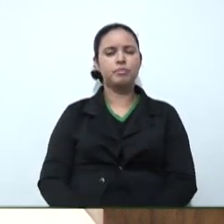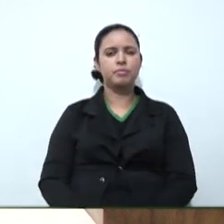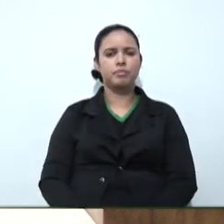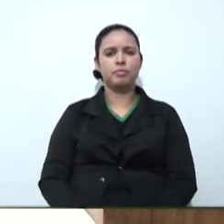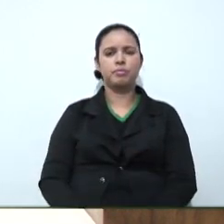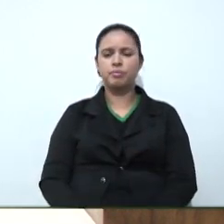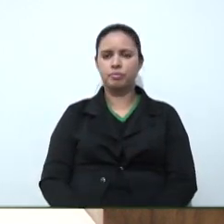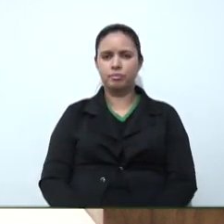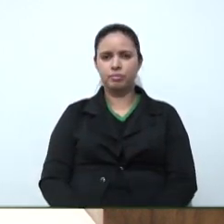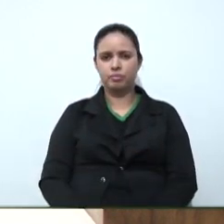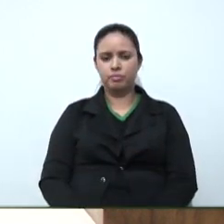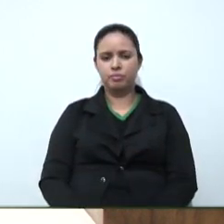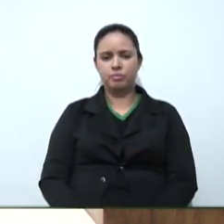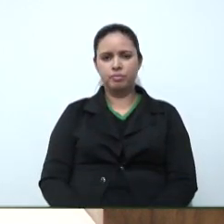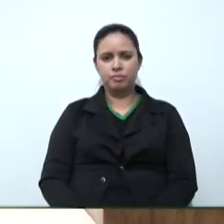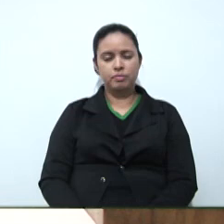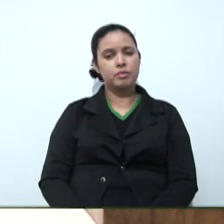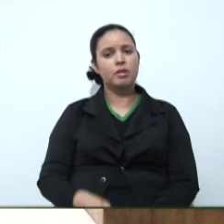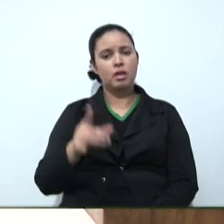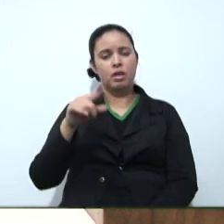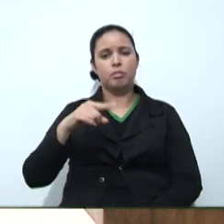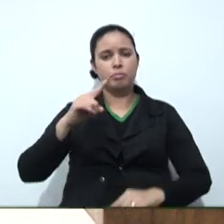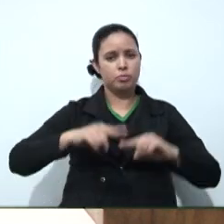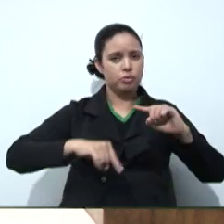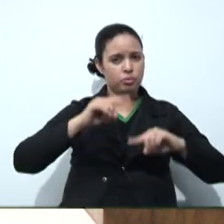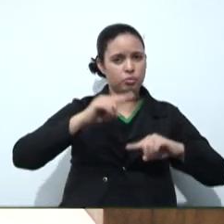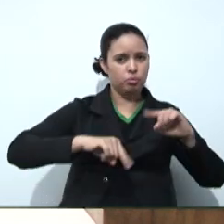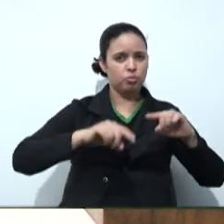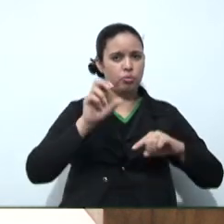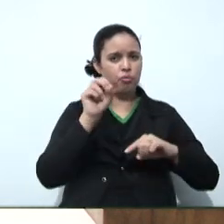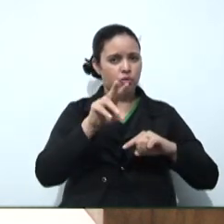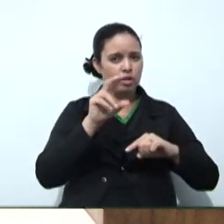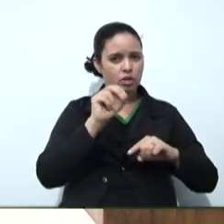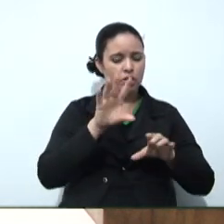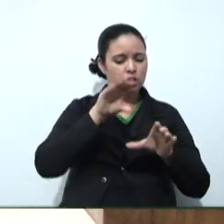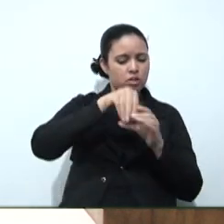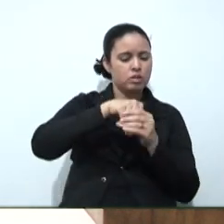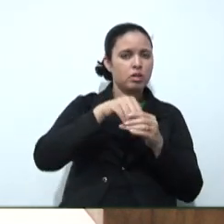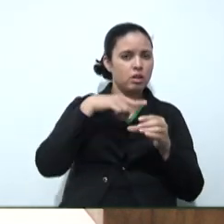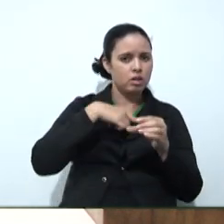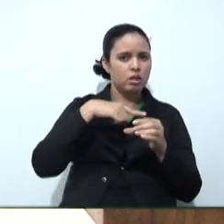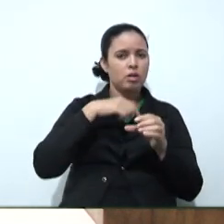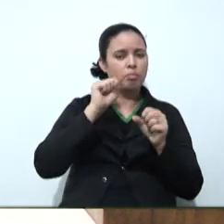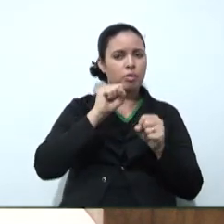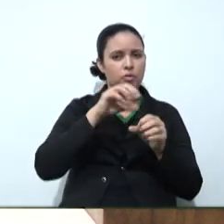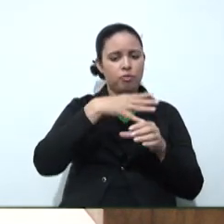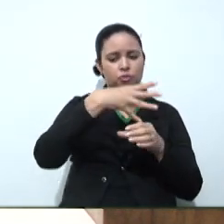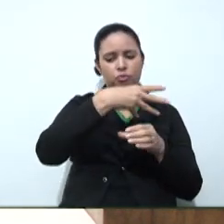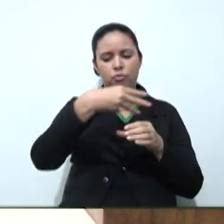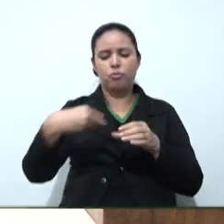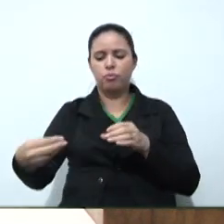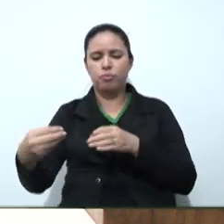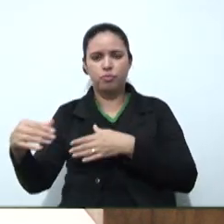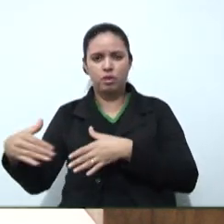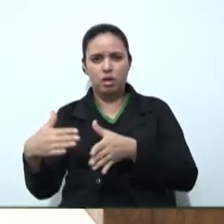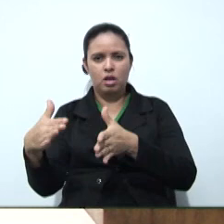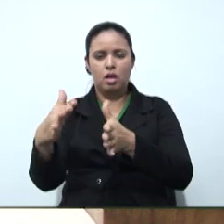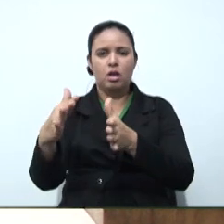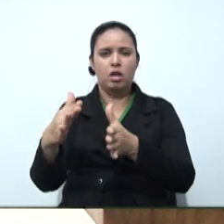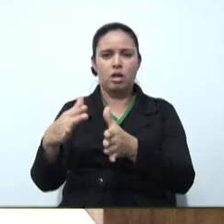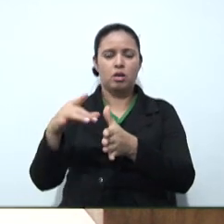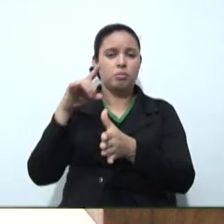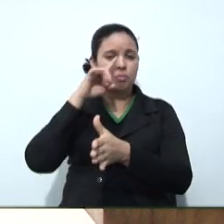serem produtos com alto poder de contaminação, de poluição dos rios, muito discutido hoje